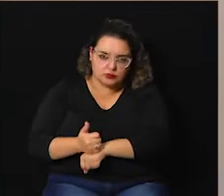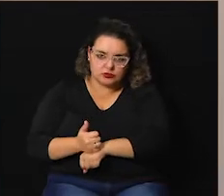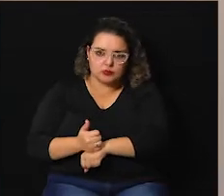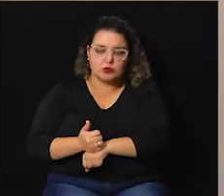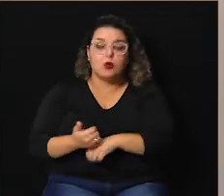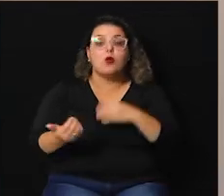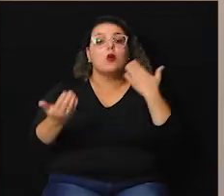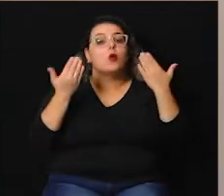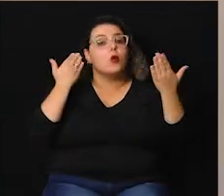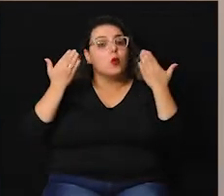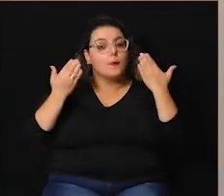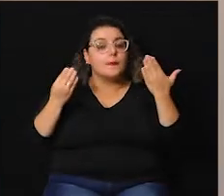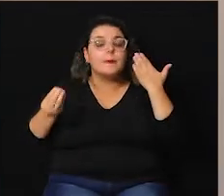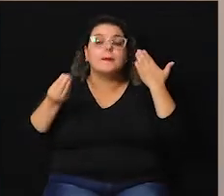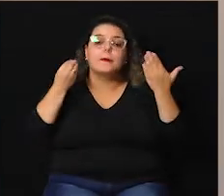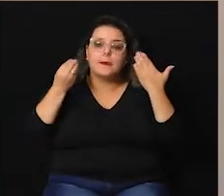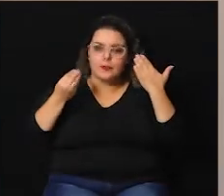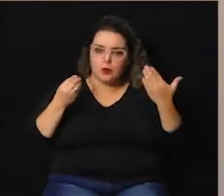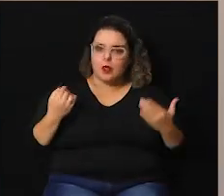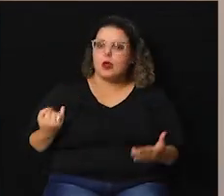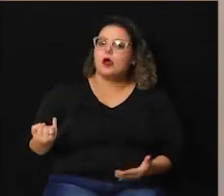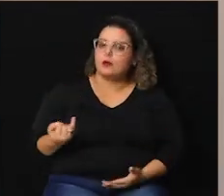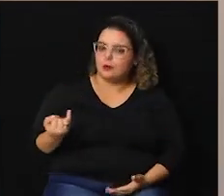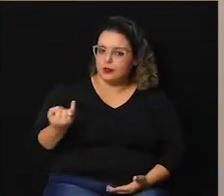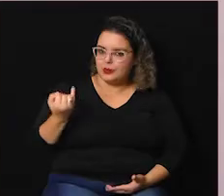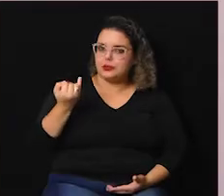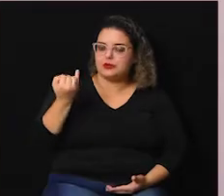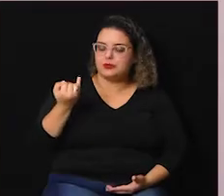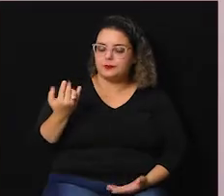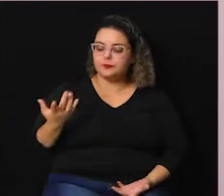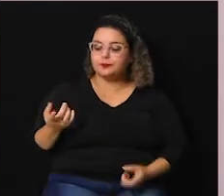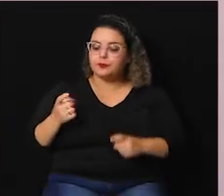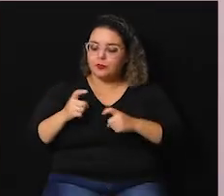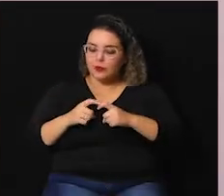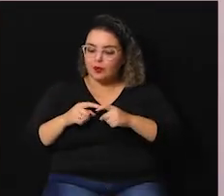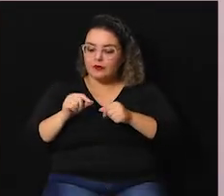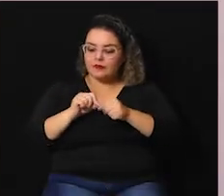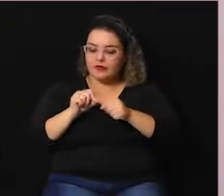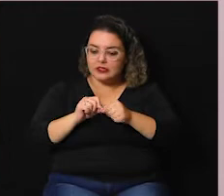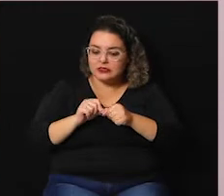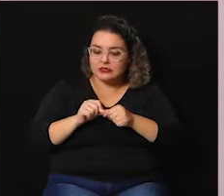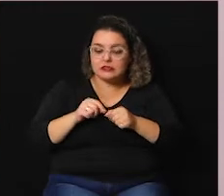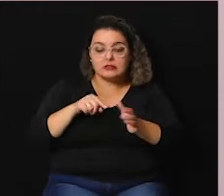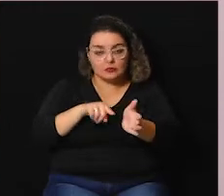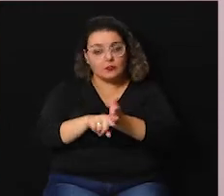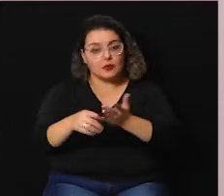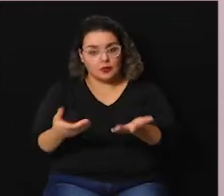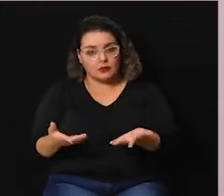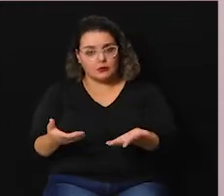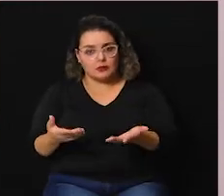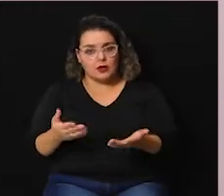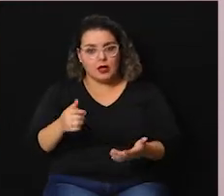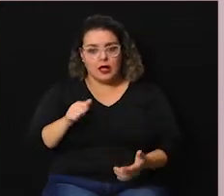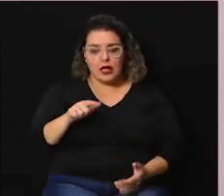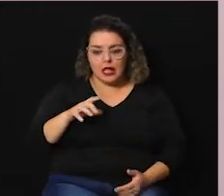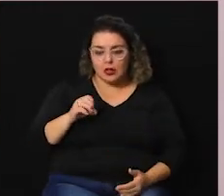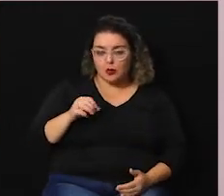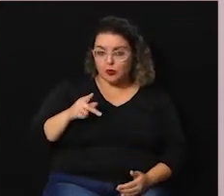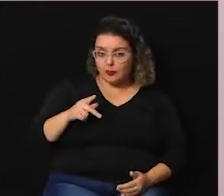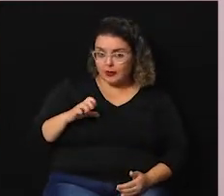tratamento psicológico e psiquiátrico é muito importante. Doutor, eu ia fazer essa pergunta. A alopecia tem cura?